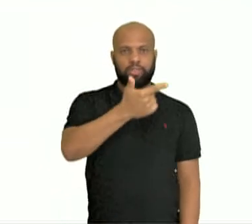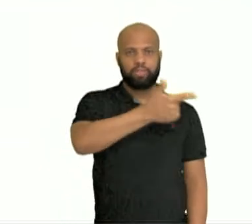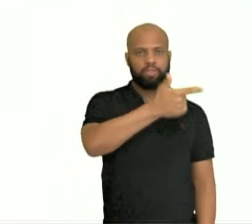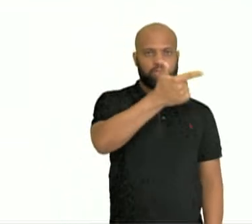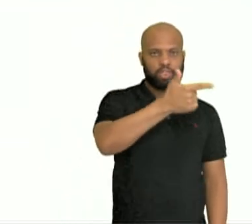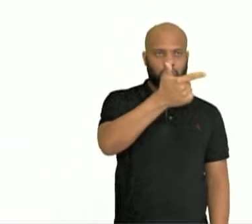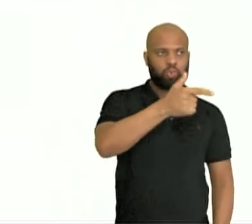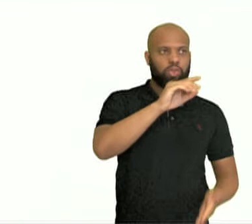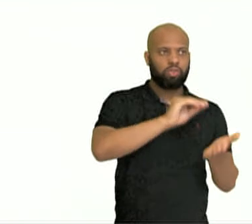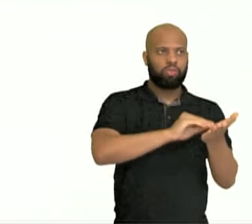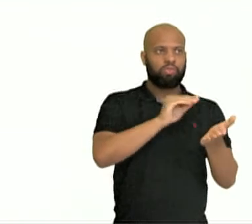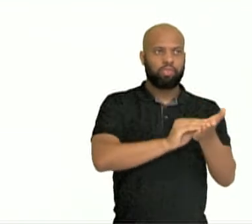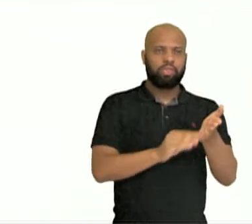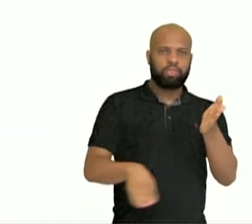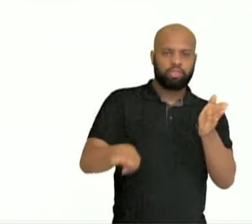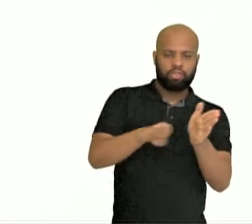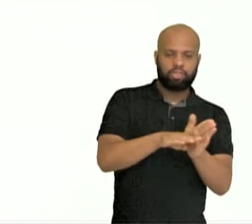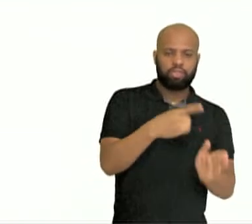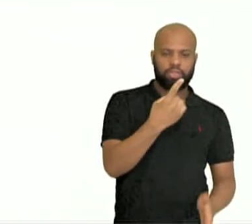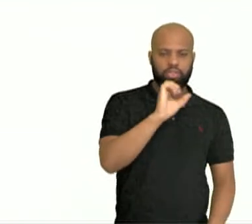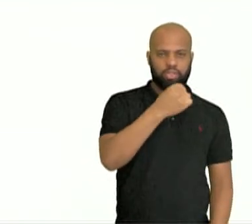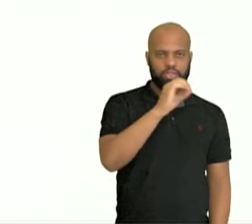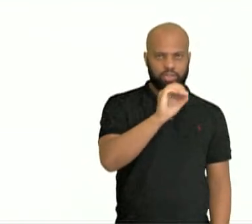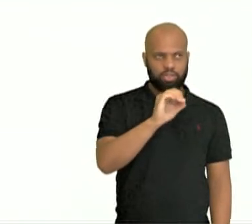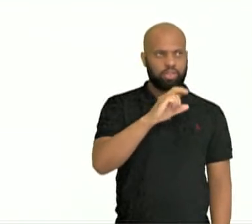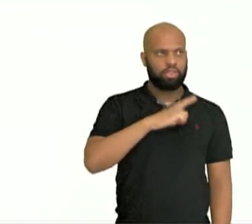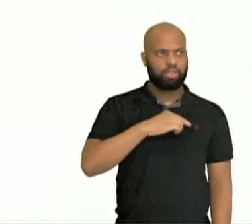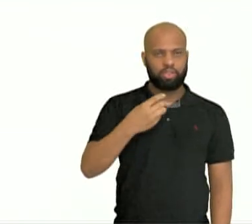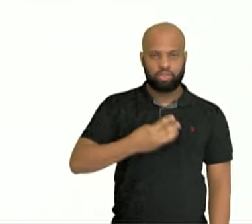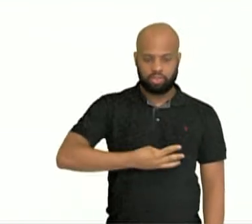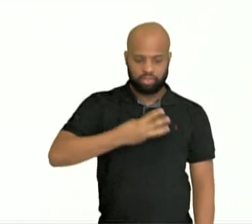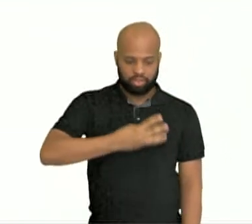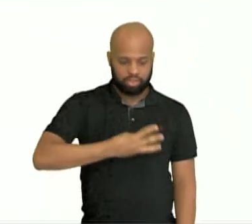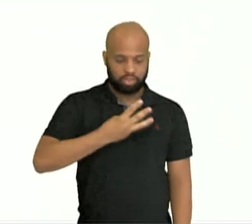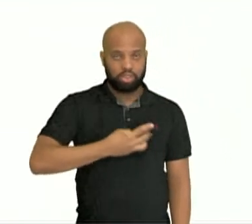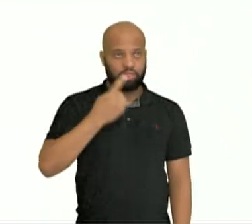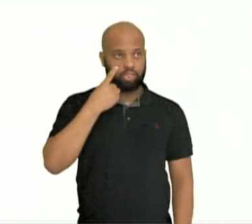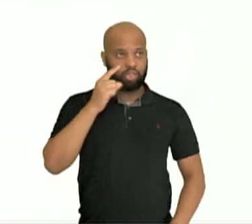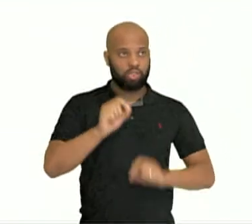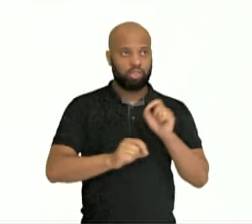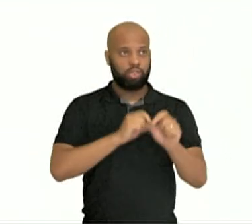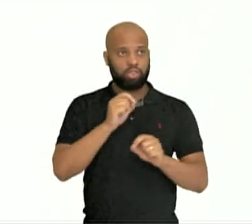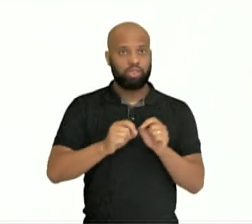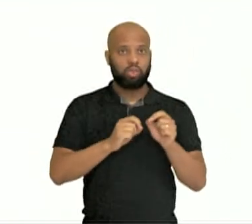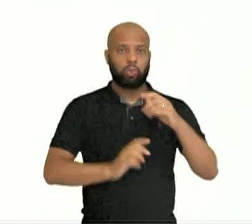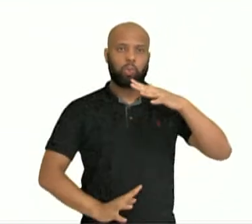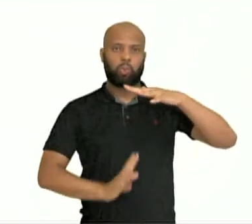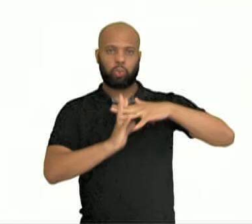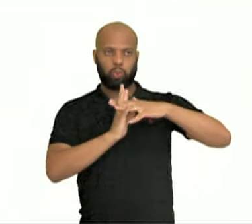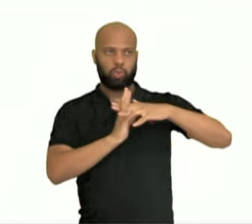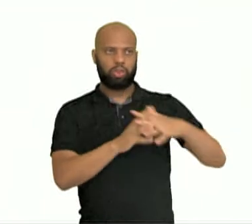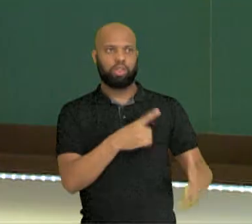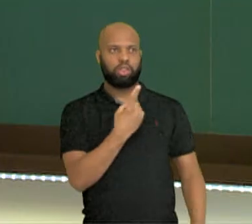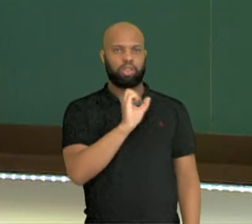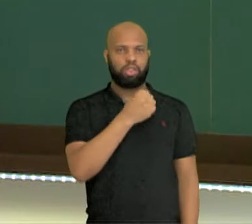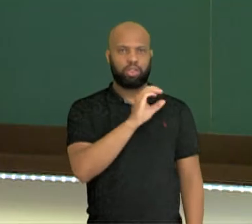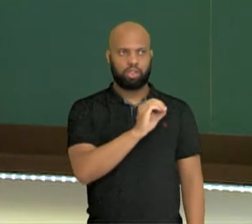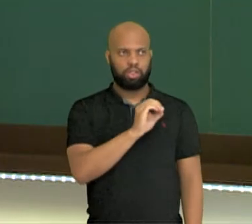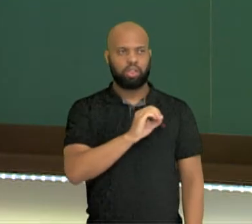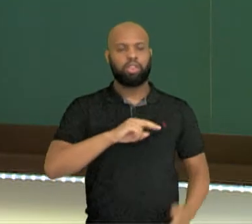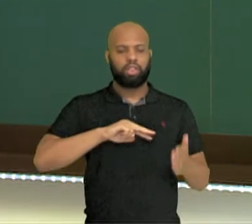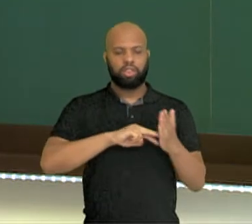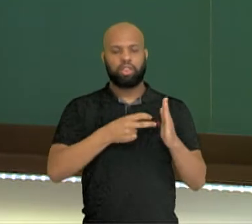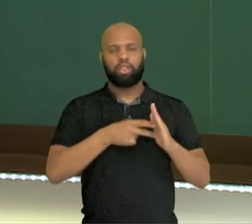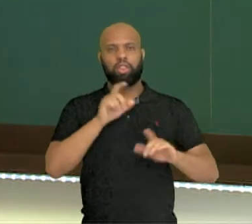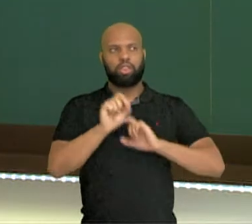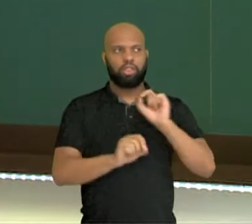que falta para chegar no 180. No terceiro quadrante, você vai ver quanto que passou do 180. Isso quer dizer o